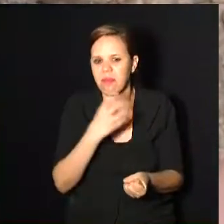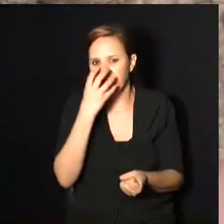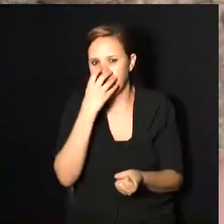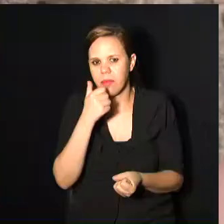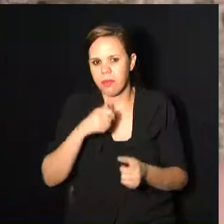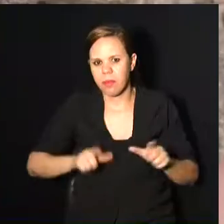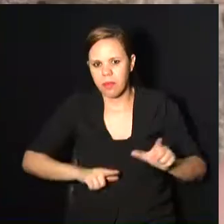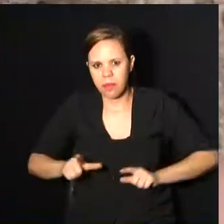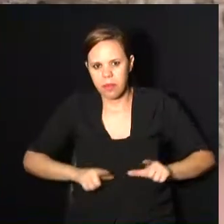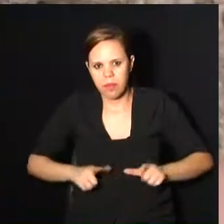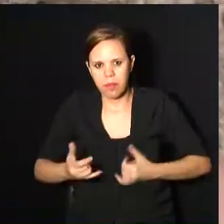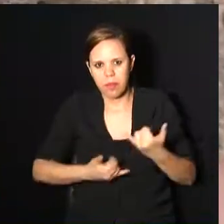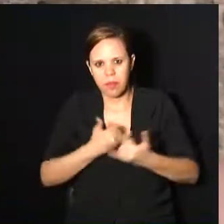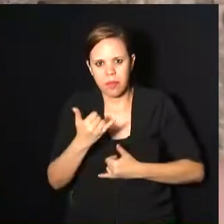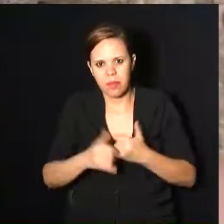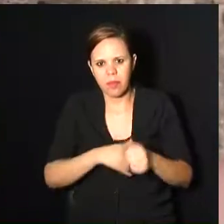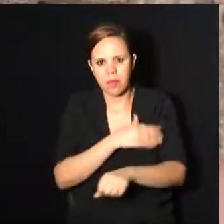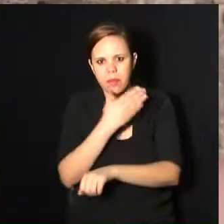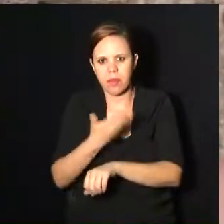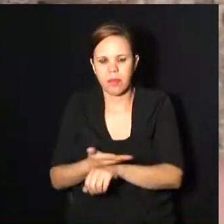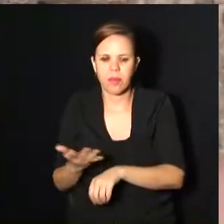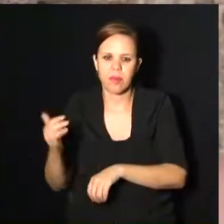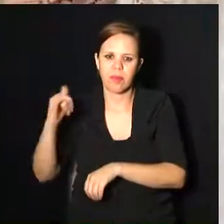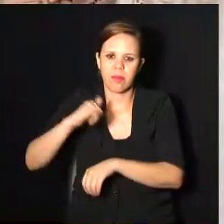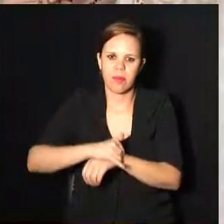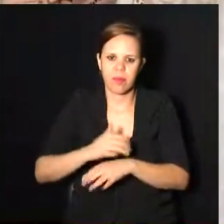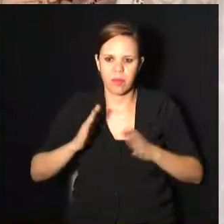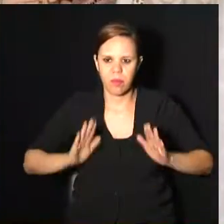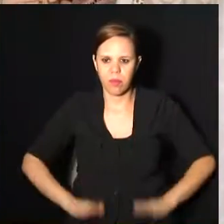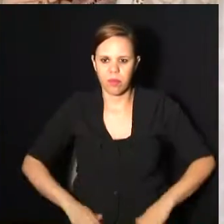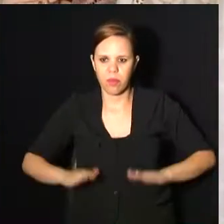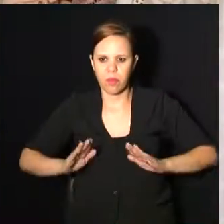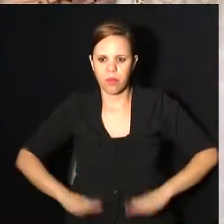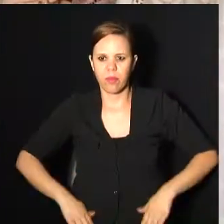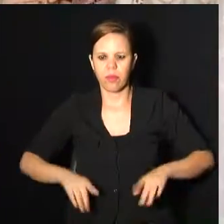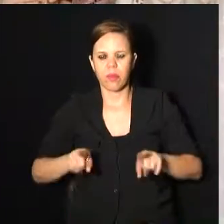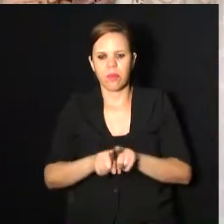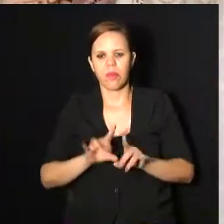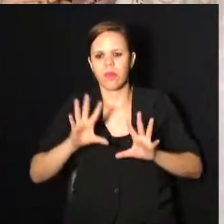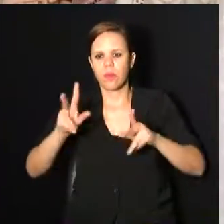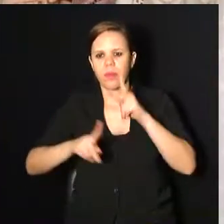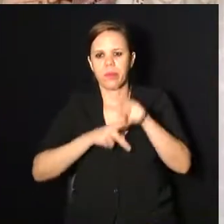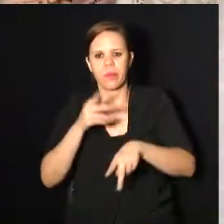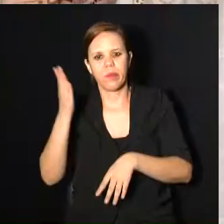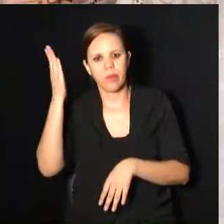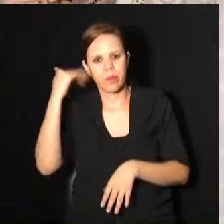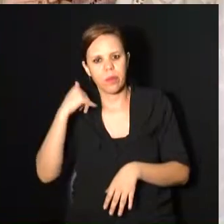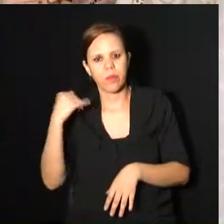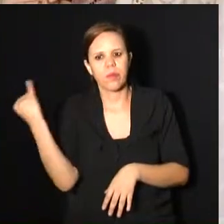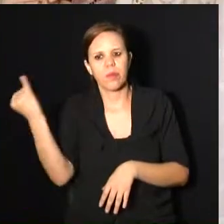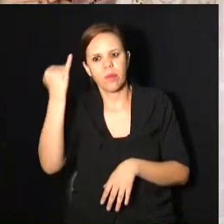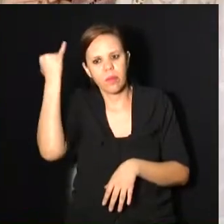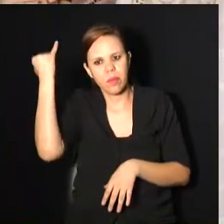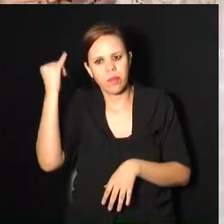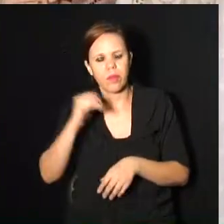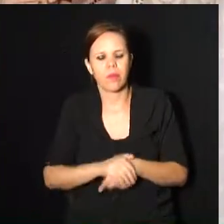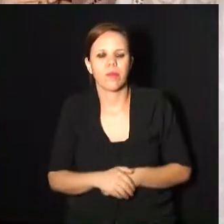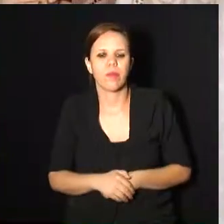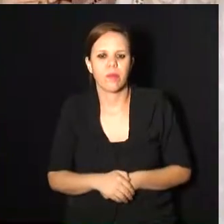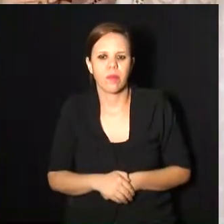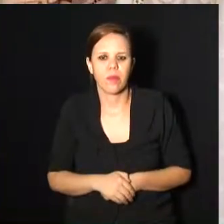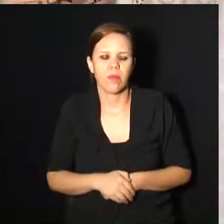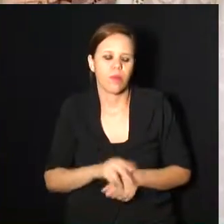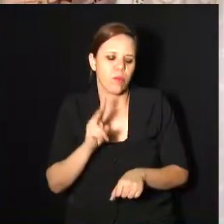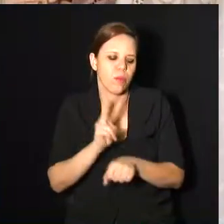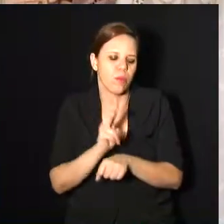que brincava o dia inteiro, foi no avião comigo no colo. Se todos soubessem a importância de